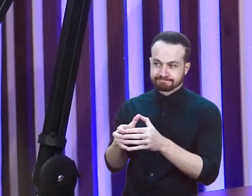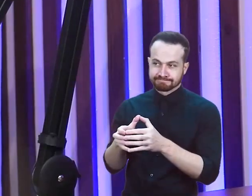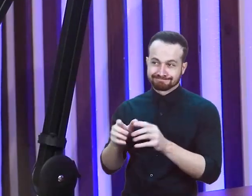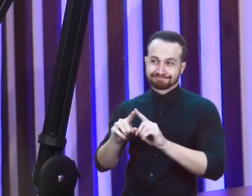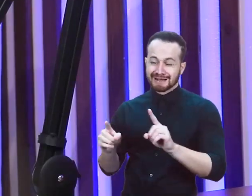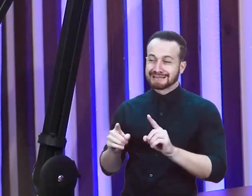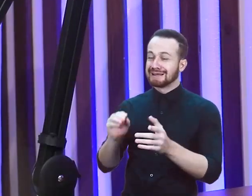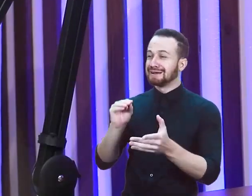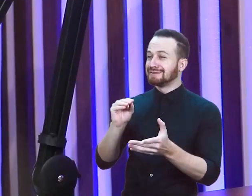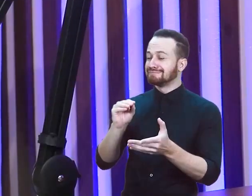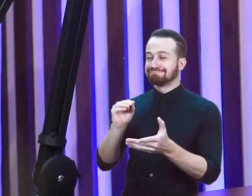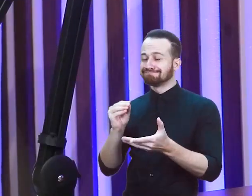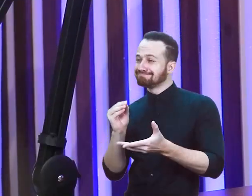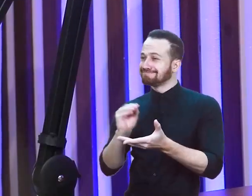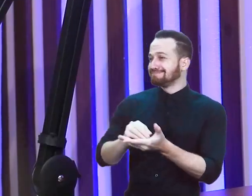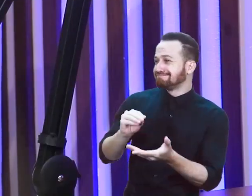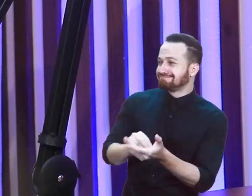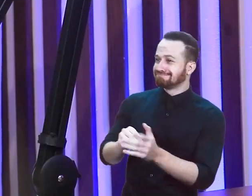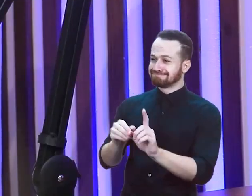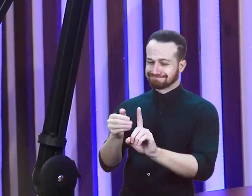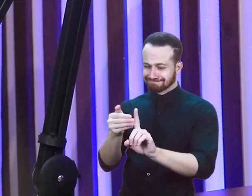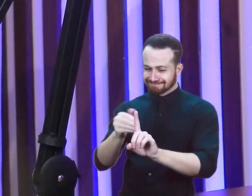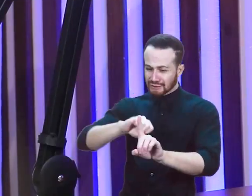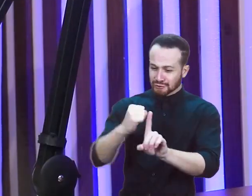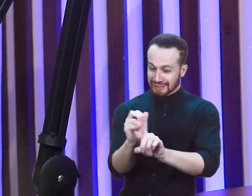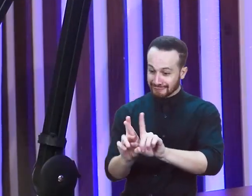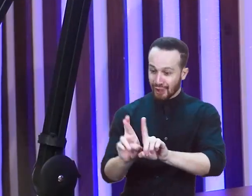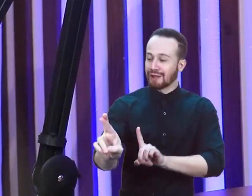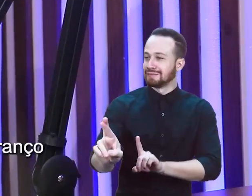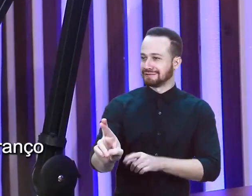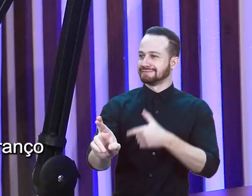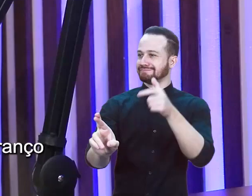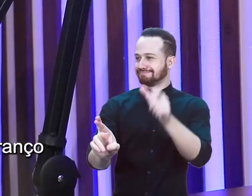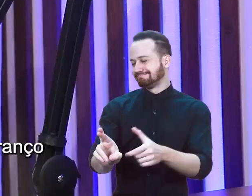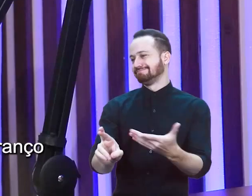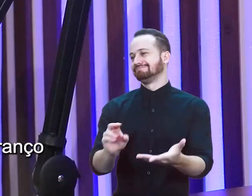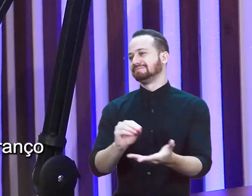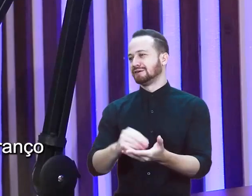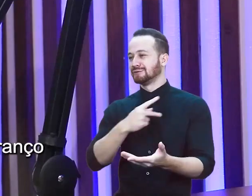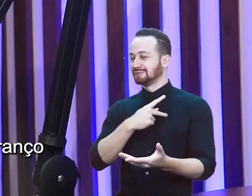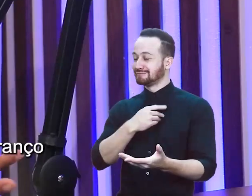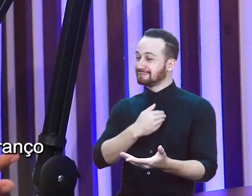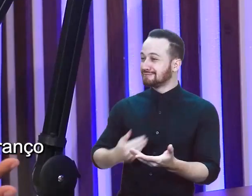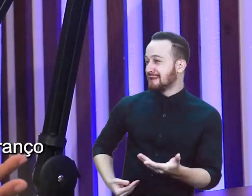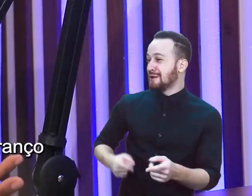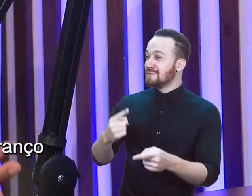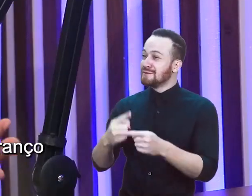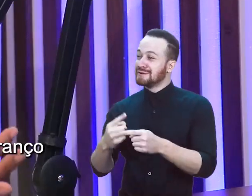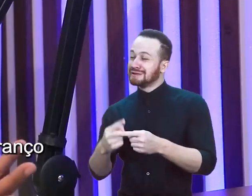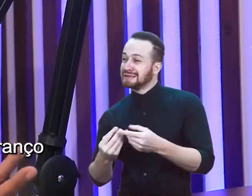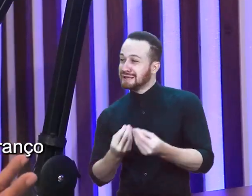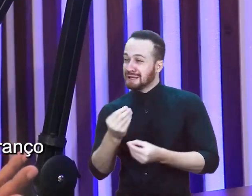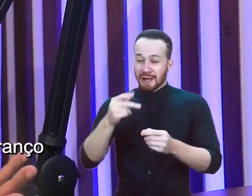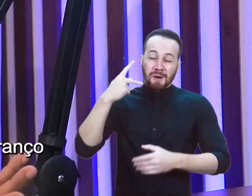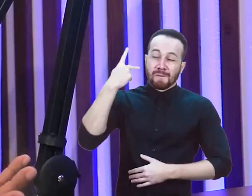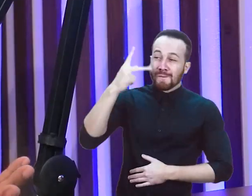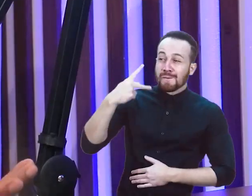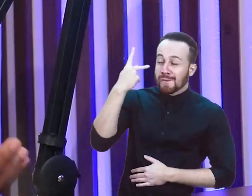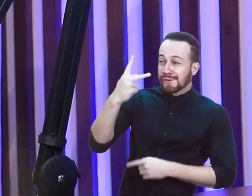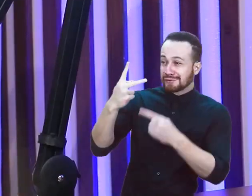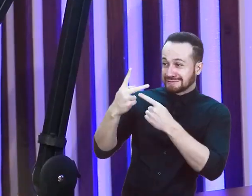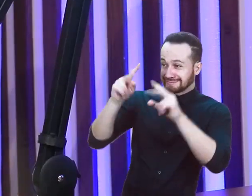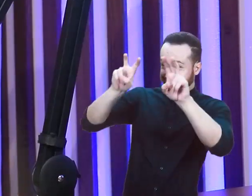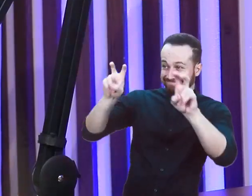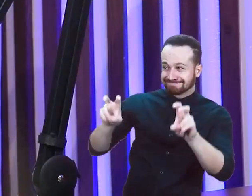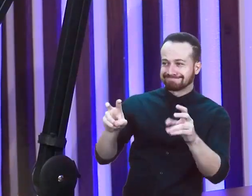importante, mas não é um movimento do ponto de vista político. Até porque nós temos um certo ranço quando se fala de política